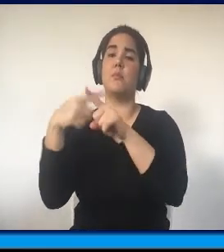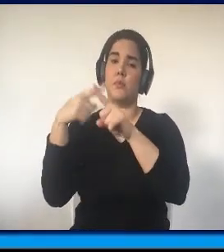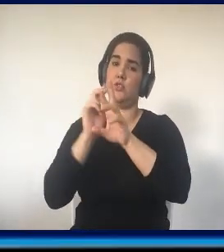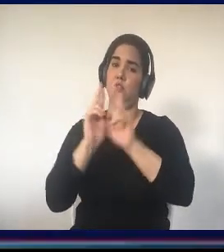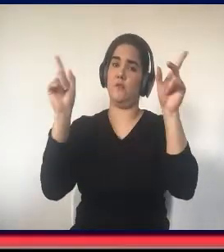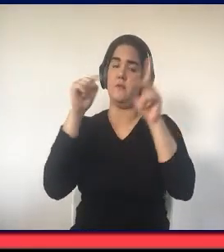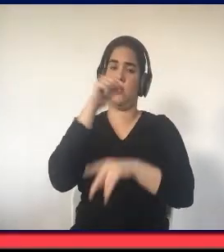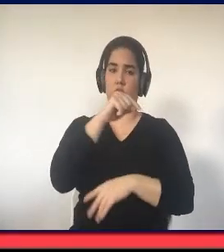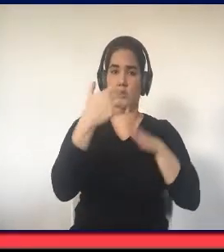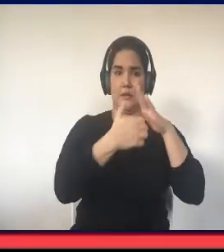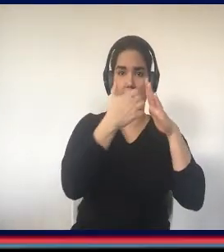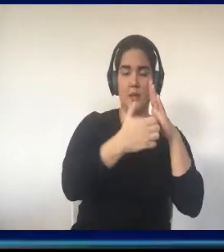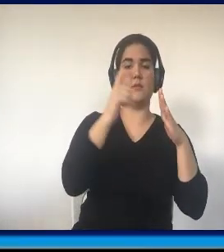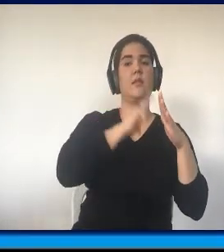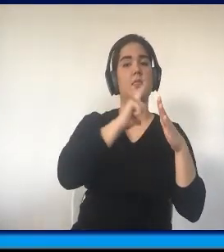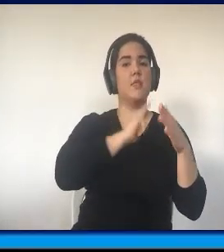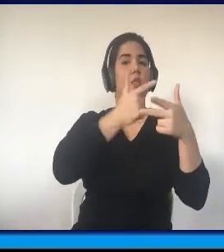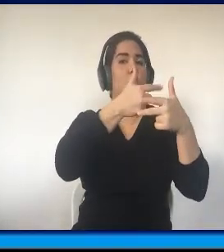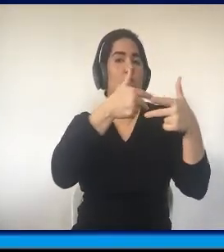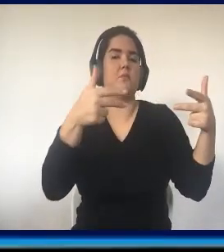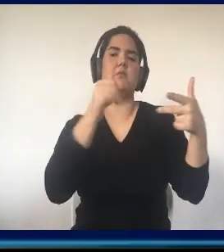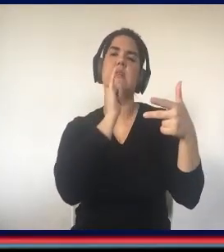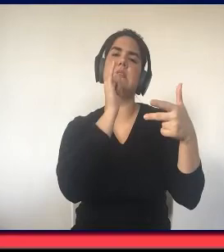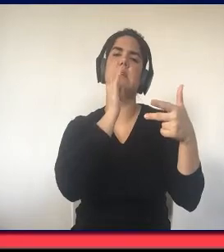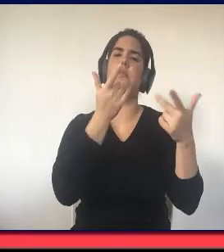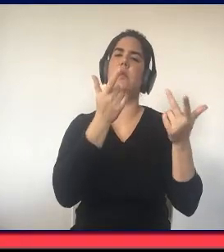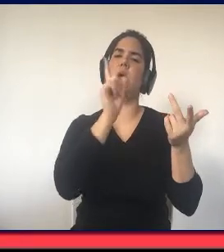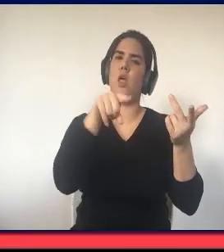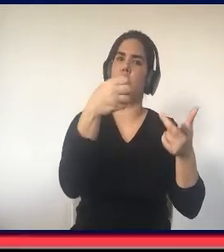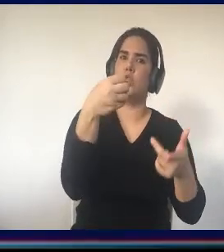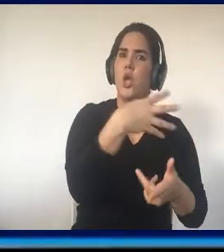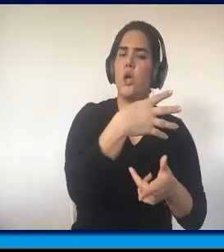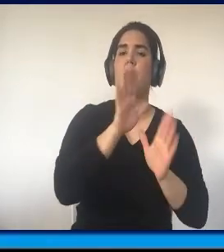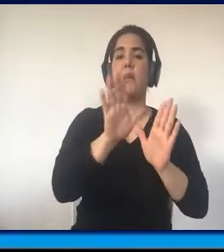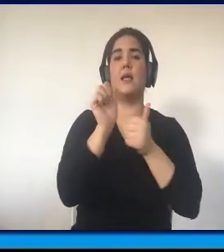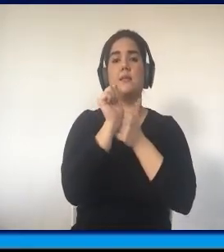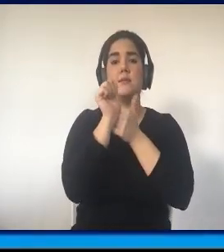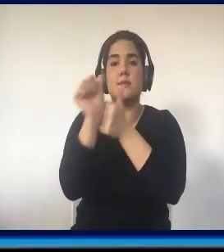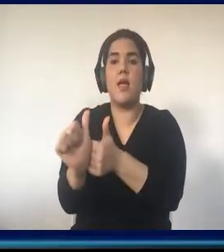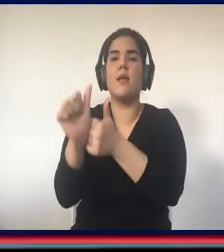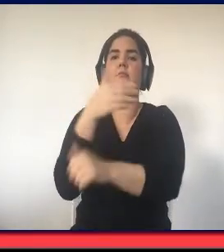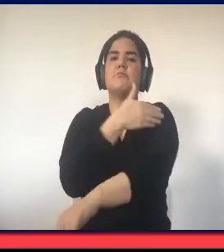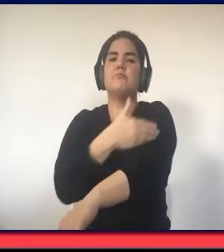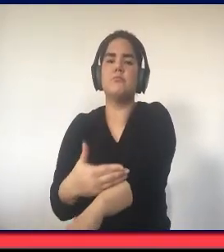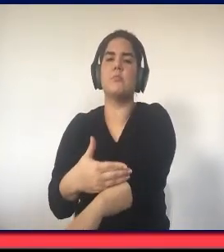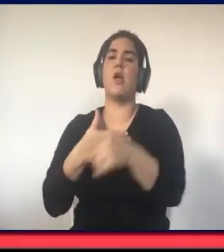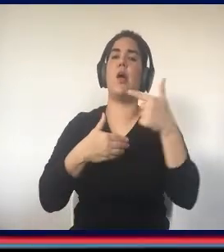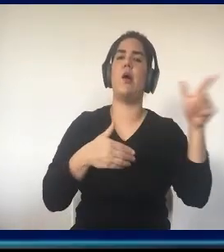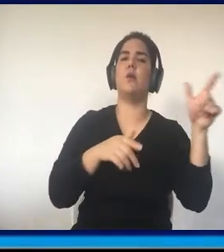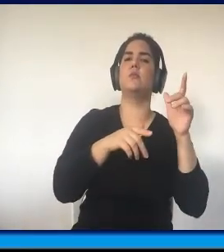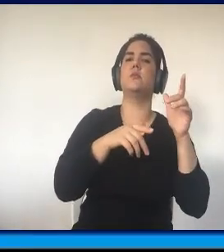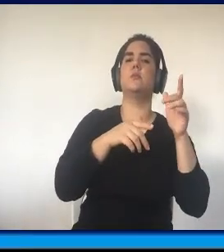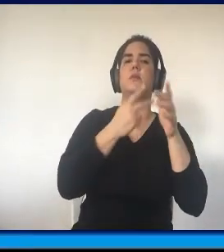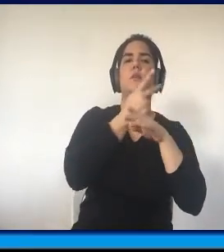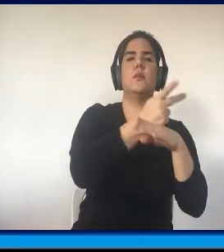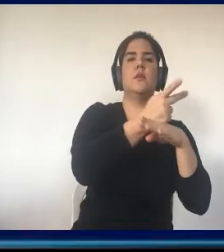inova, não sei, certo? Não precisa nem ser inovador, mas que segue a tendência, e a empresa que está correndo atrás da tendência. É muito diferente